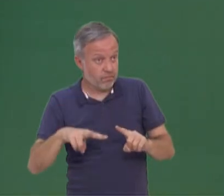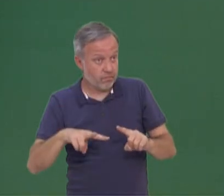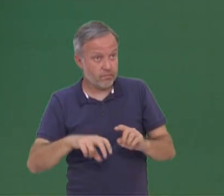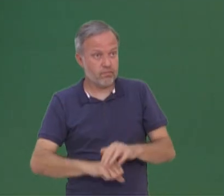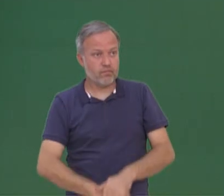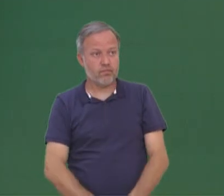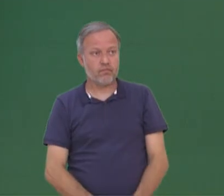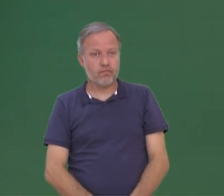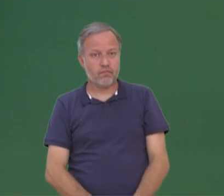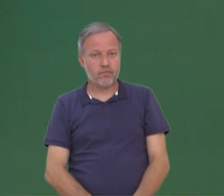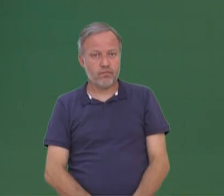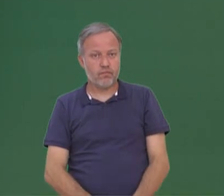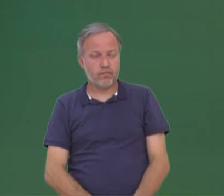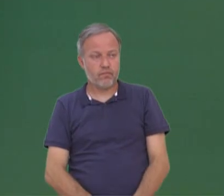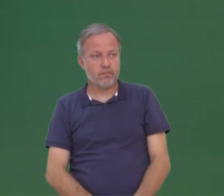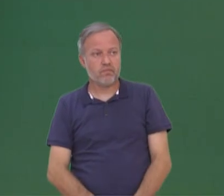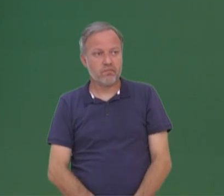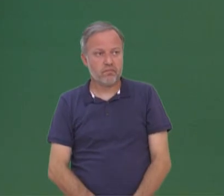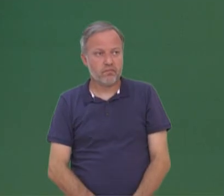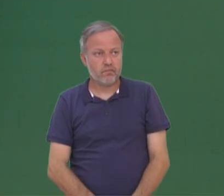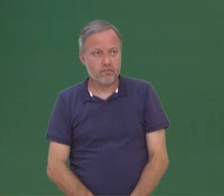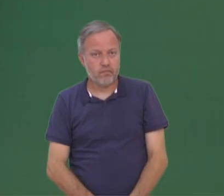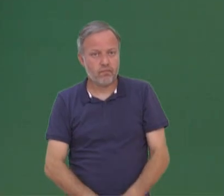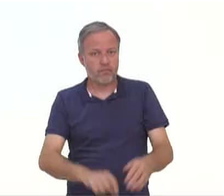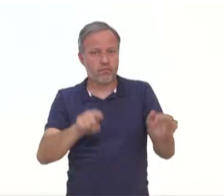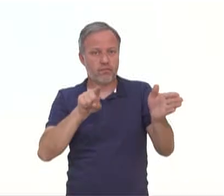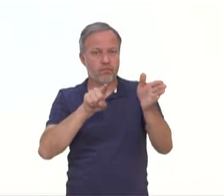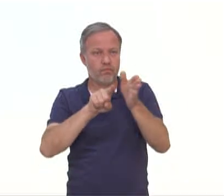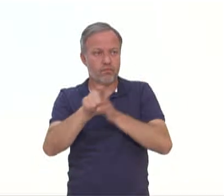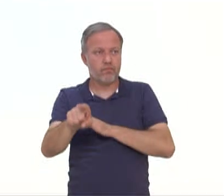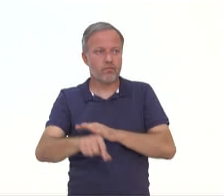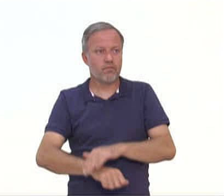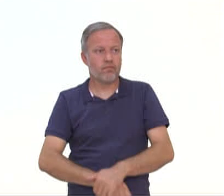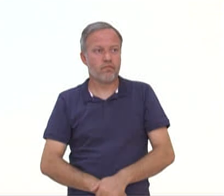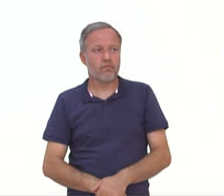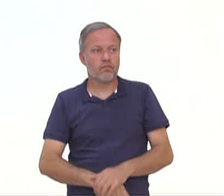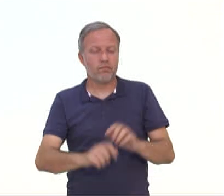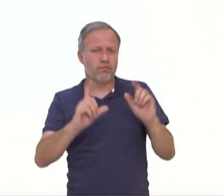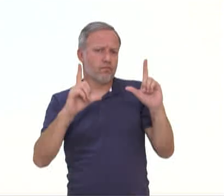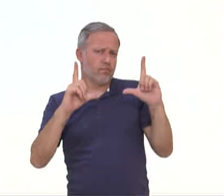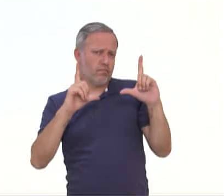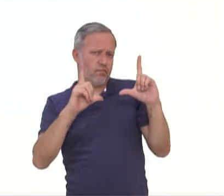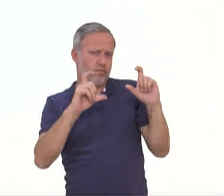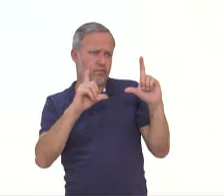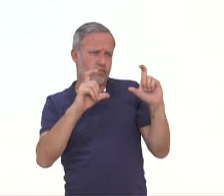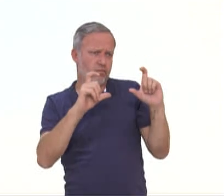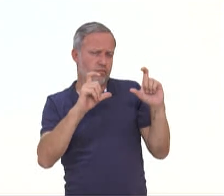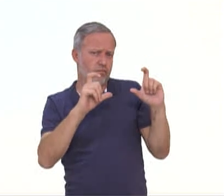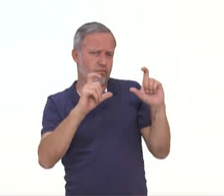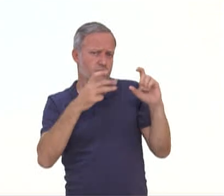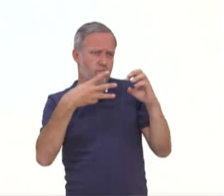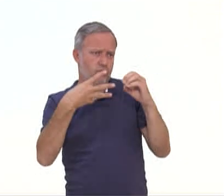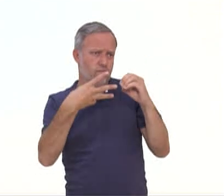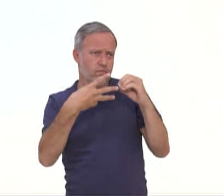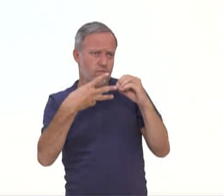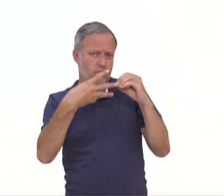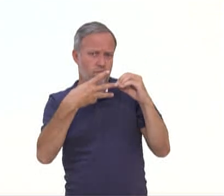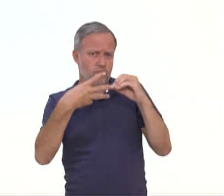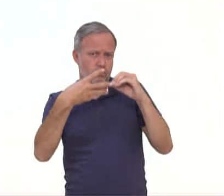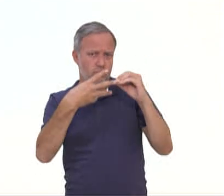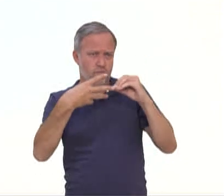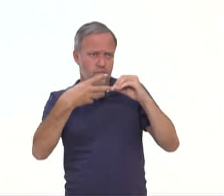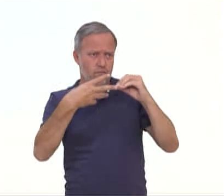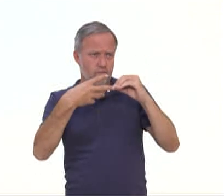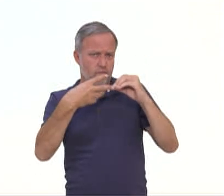grande. Olá, um quiz para vocês, com uma imagem de uma célula com a